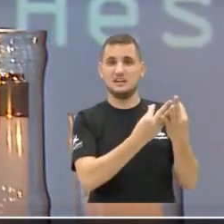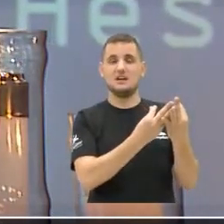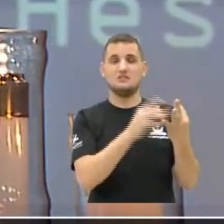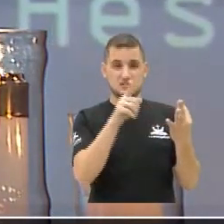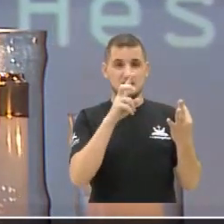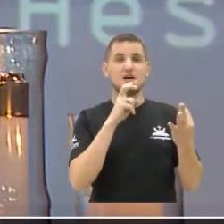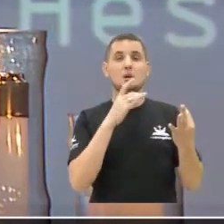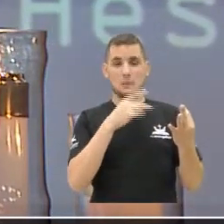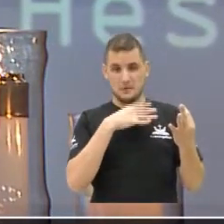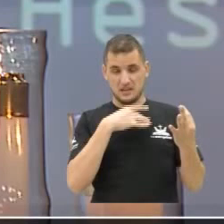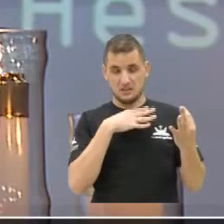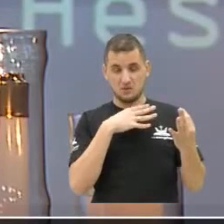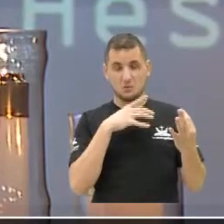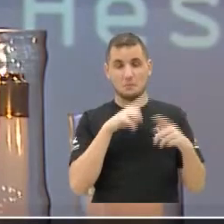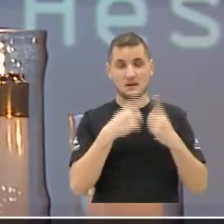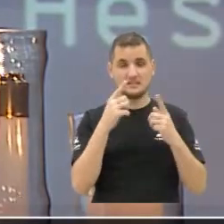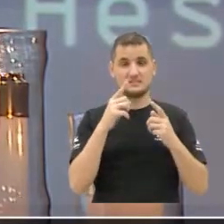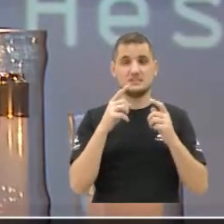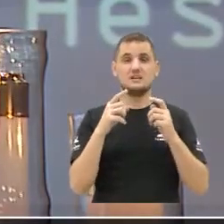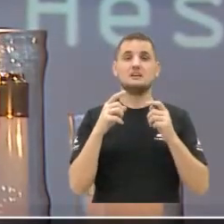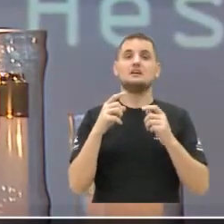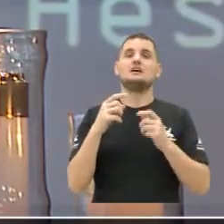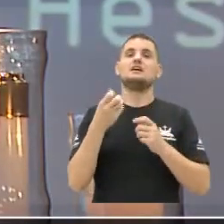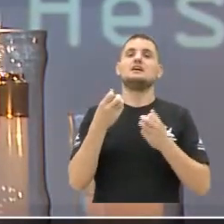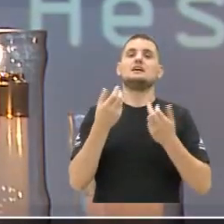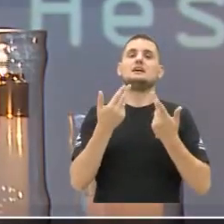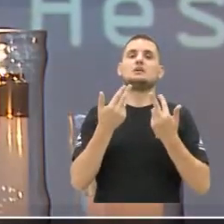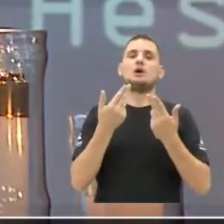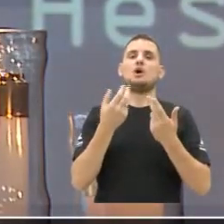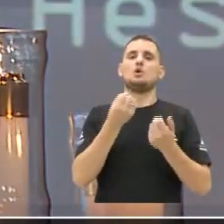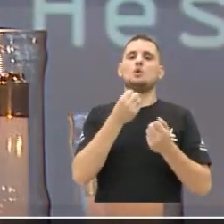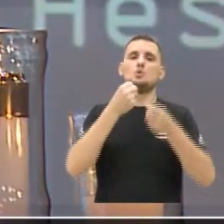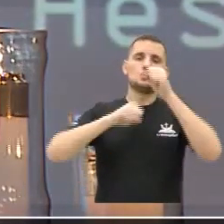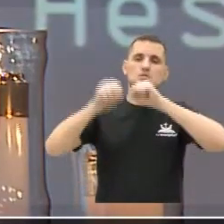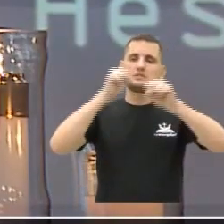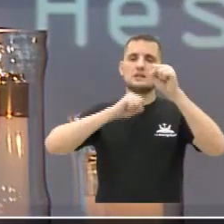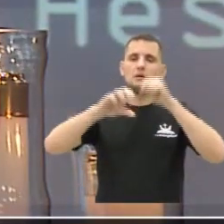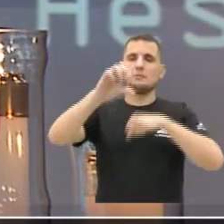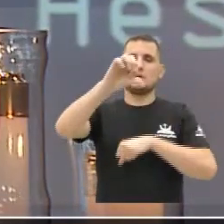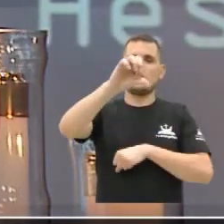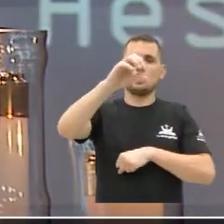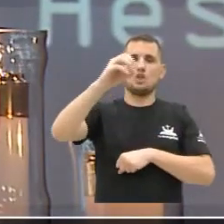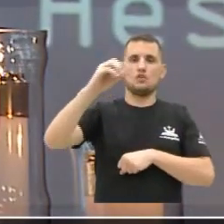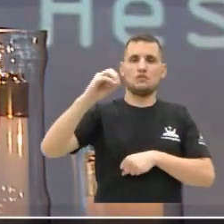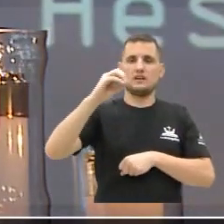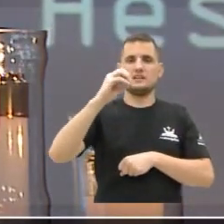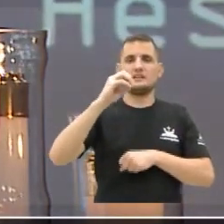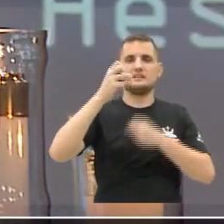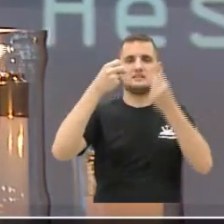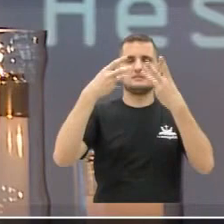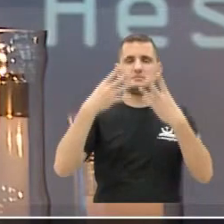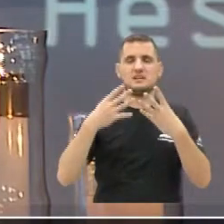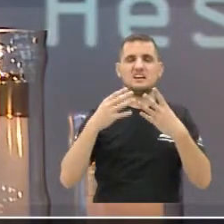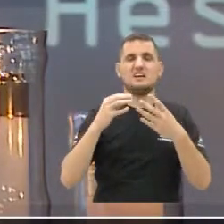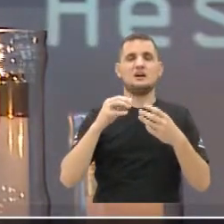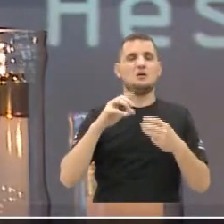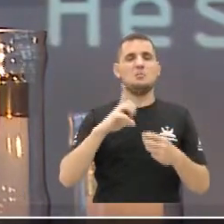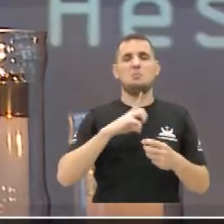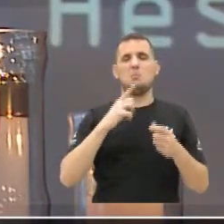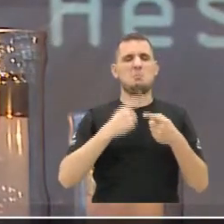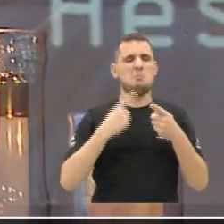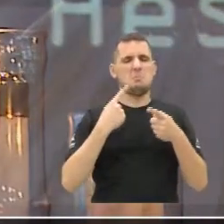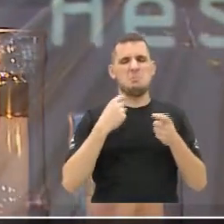Salmo 90, caiam 1.000 à tua esquerda, 10.000 à tua direita, tu não serás